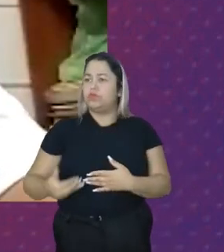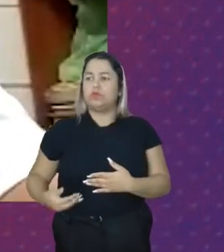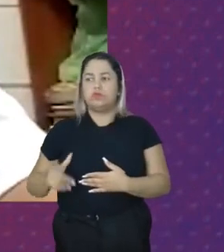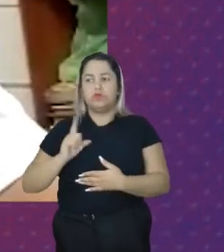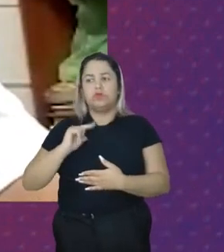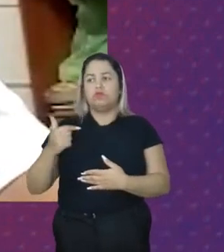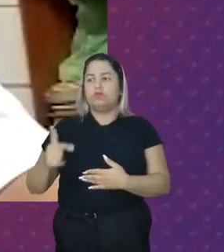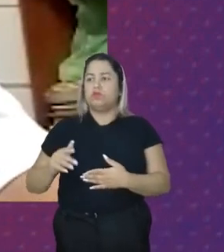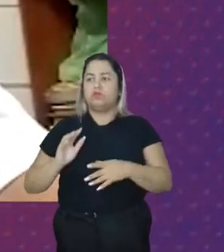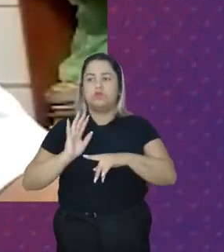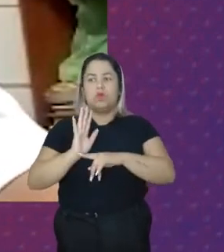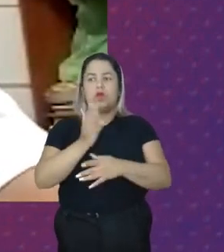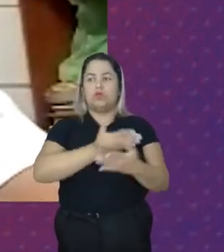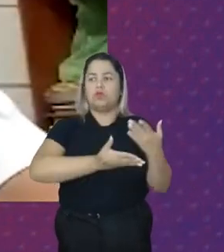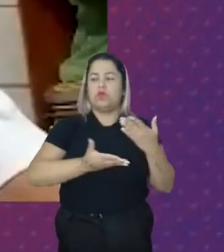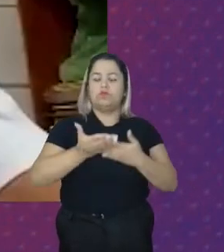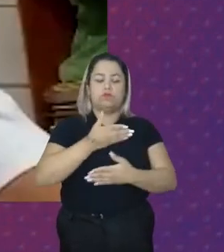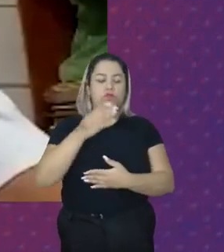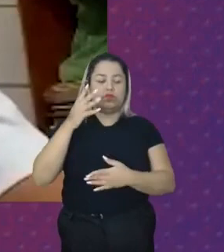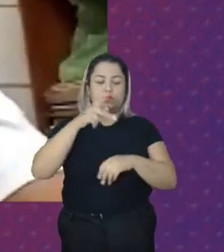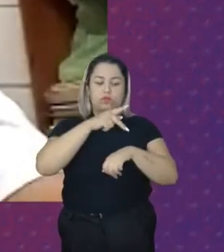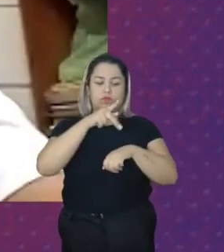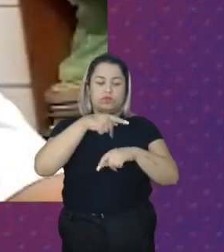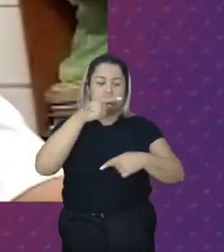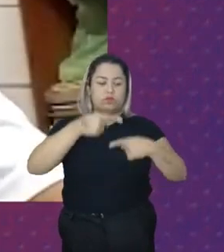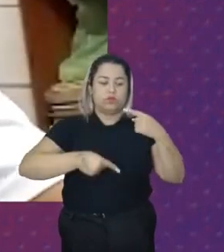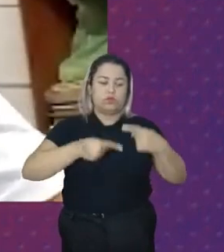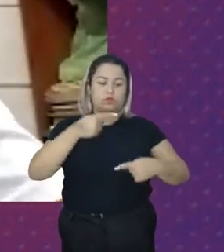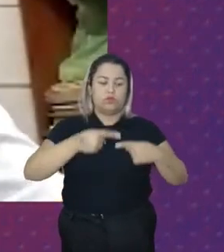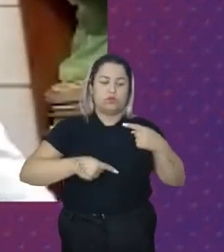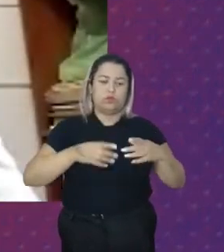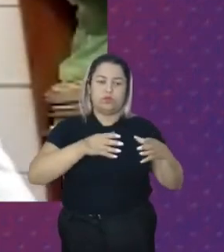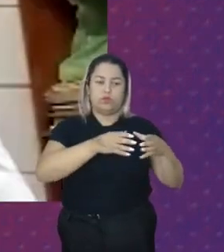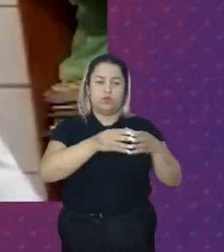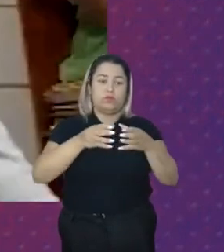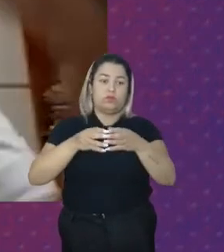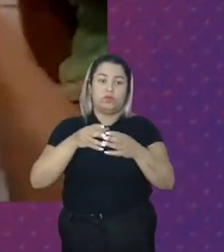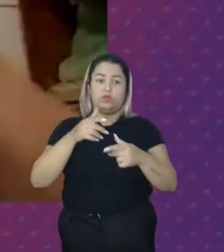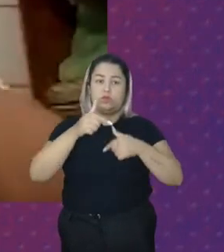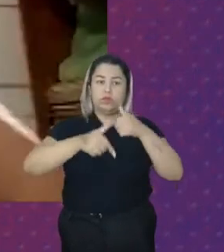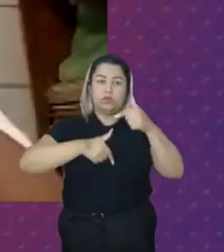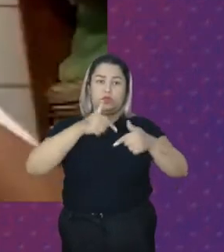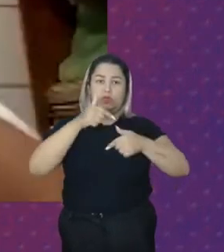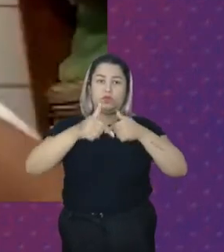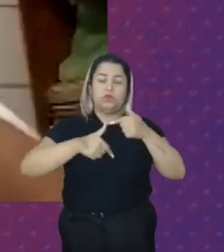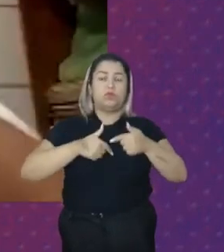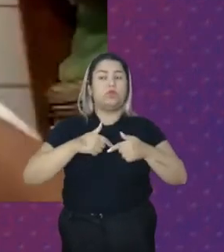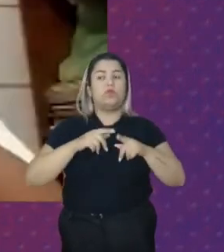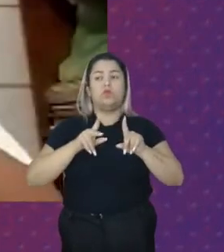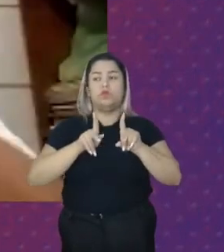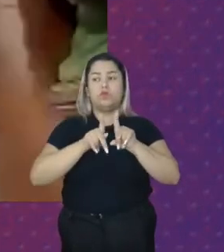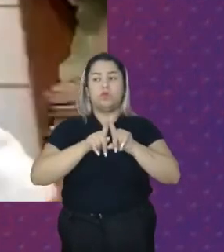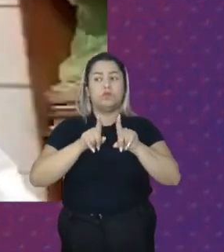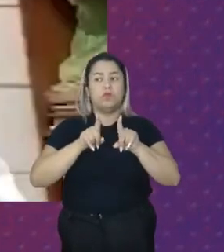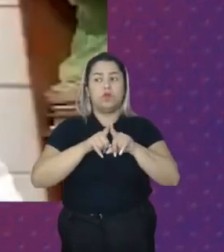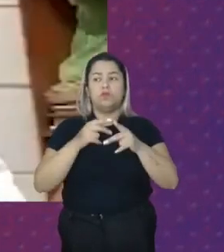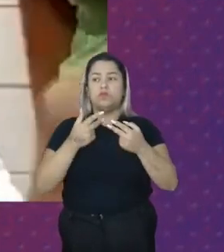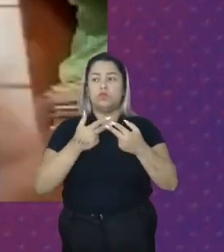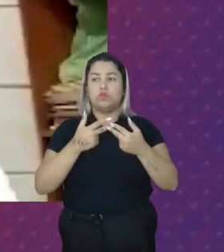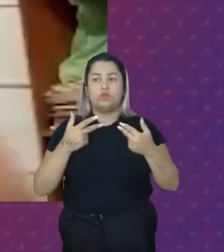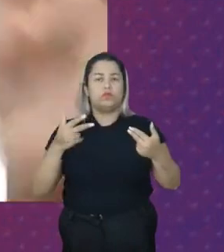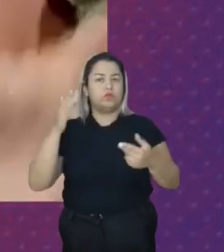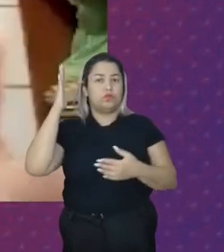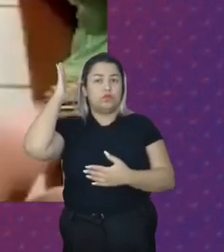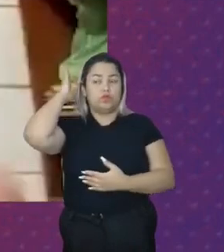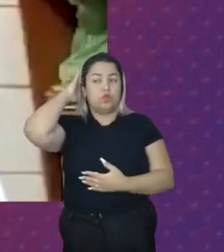benefício Para o país Não dialogou Com a classe Trabalhadora Apenas cometeu Coisas atrozes